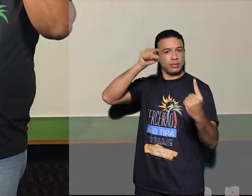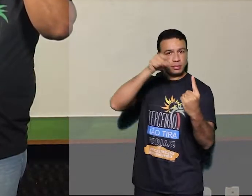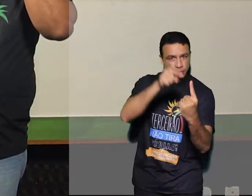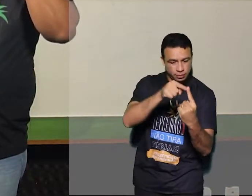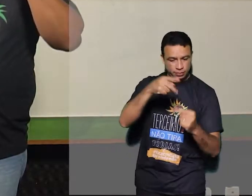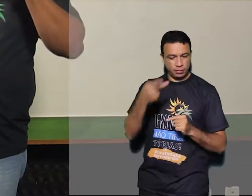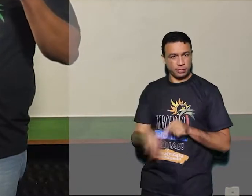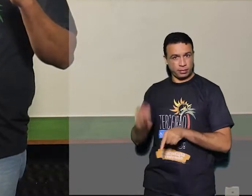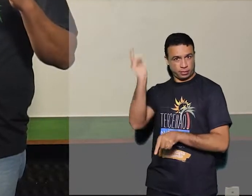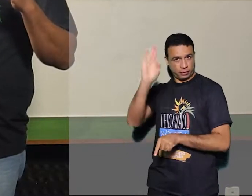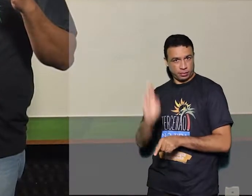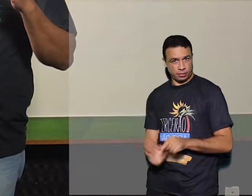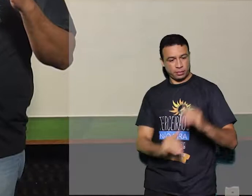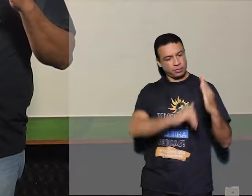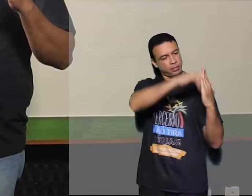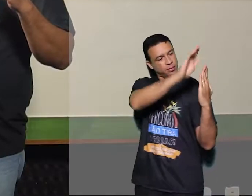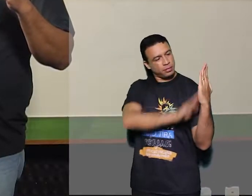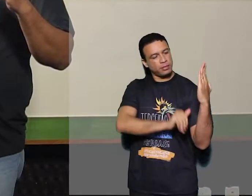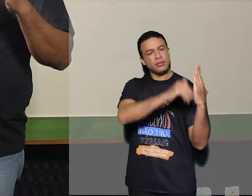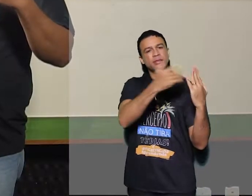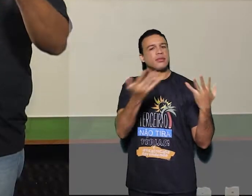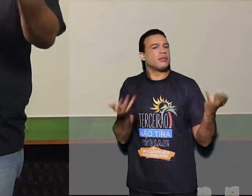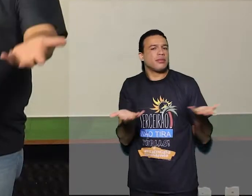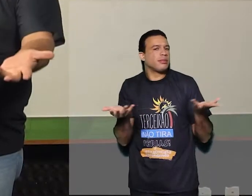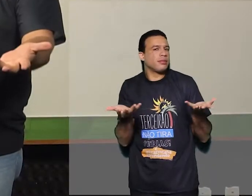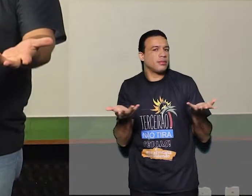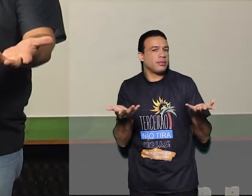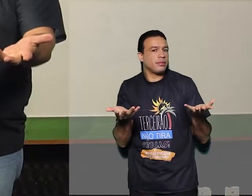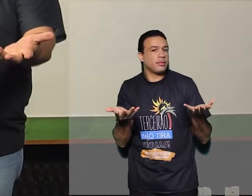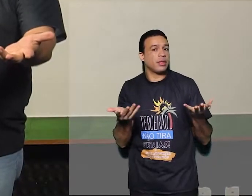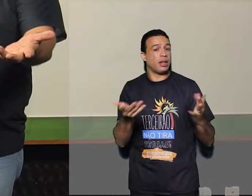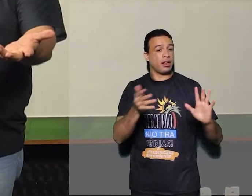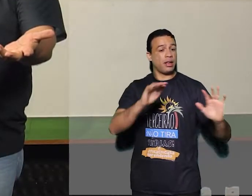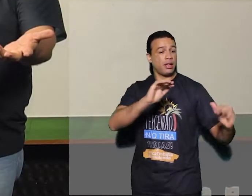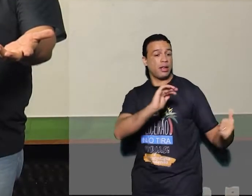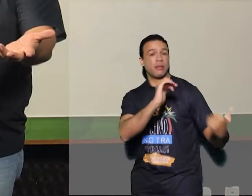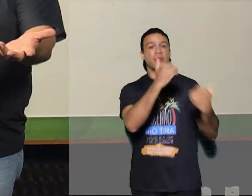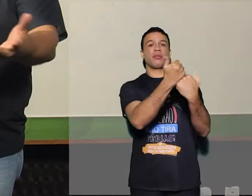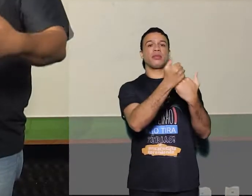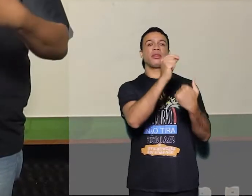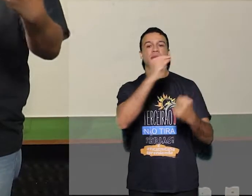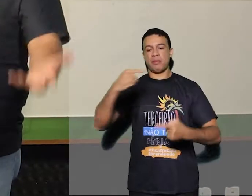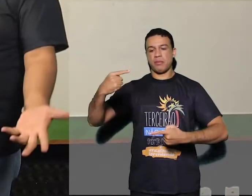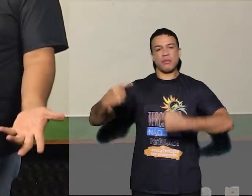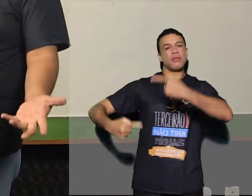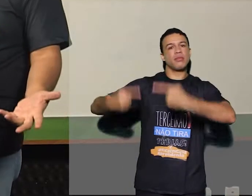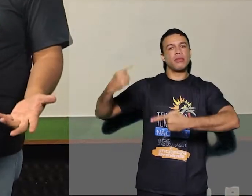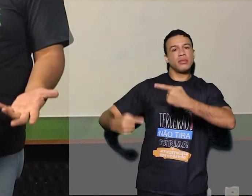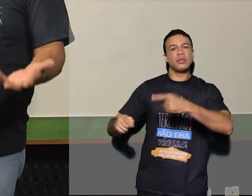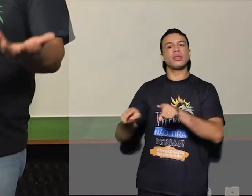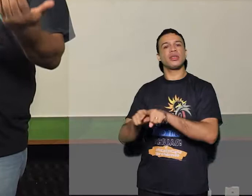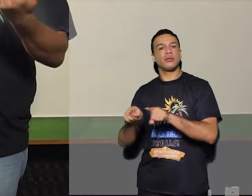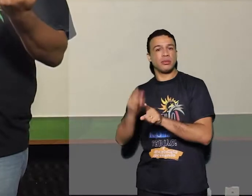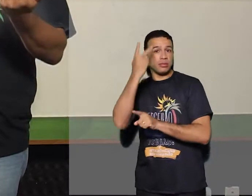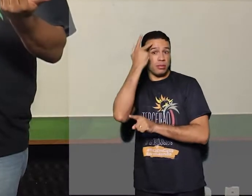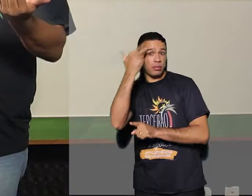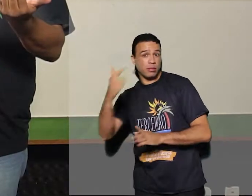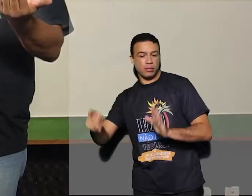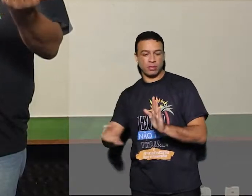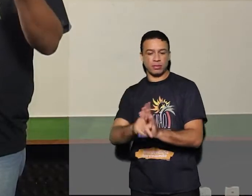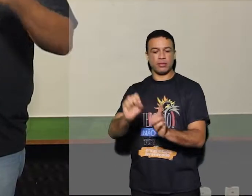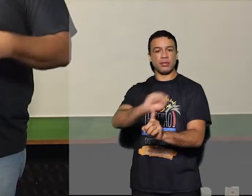arte brasileira é retratar a história política brasileira e a história social. Então os pintores